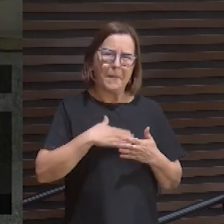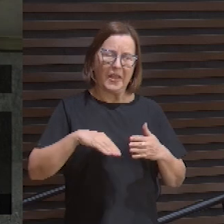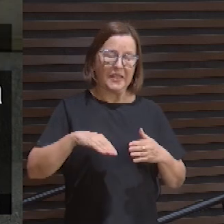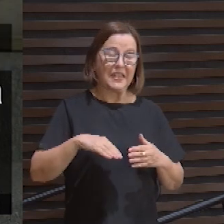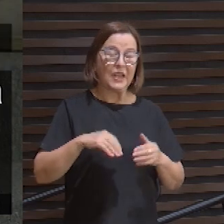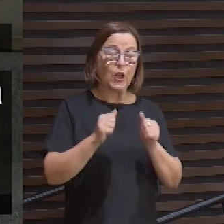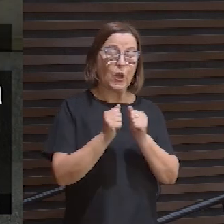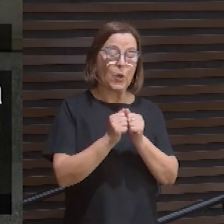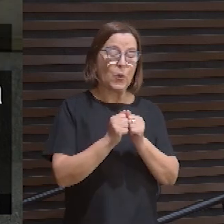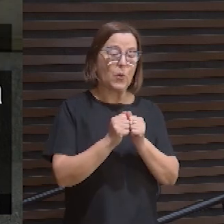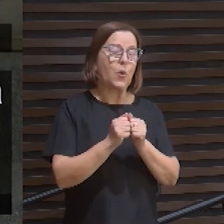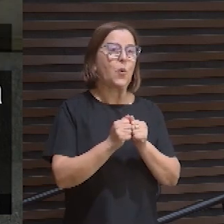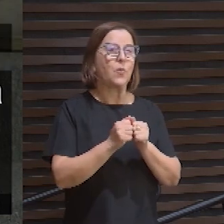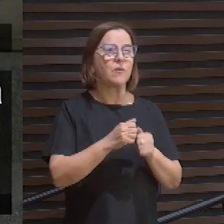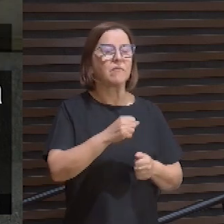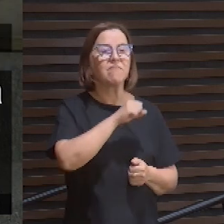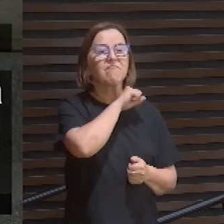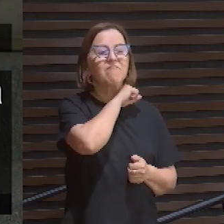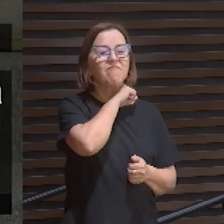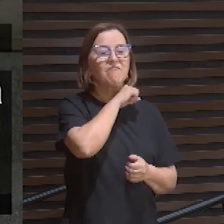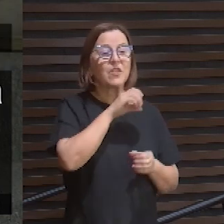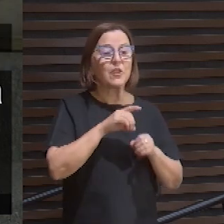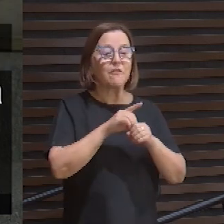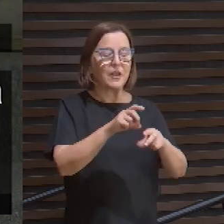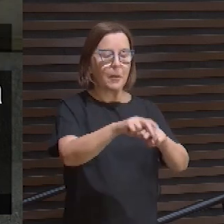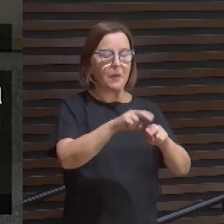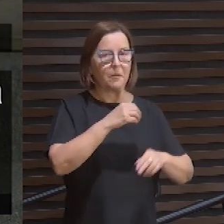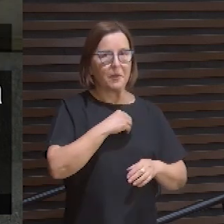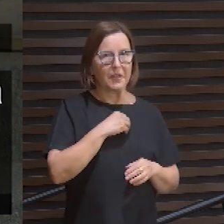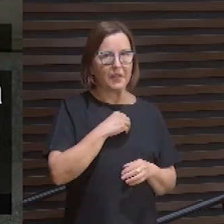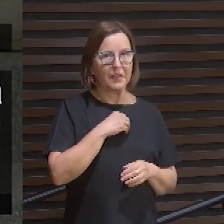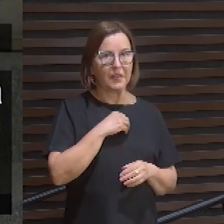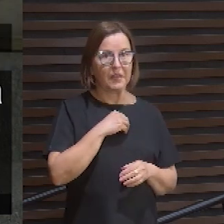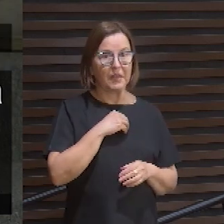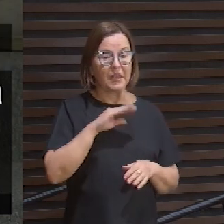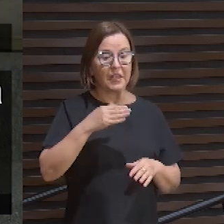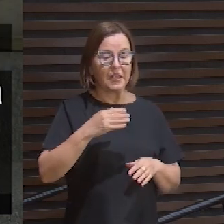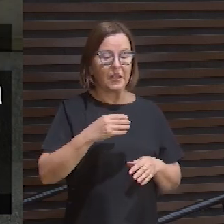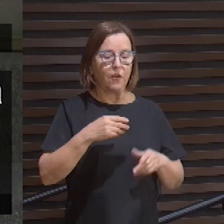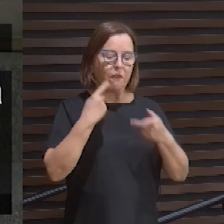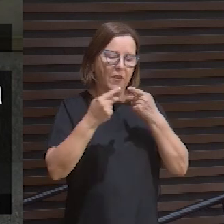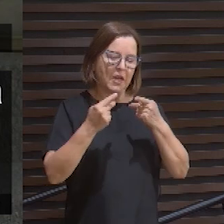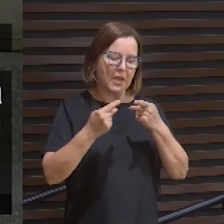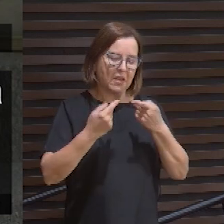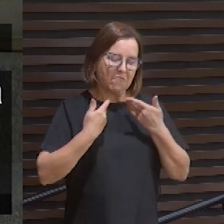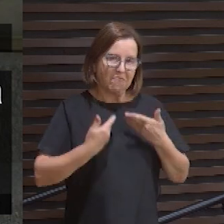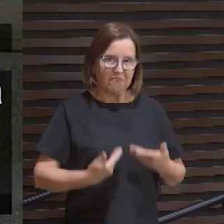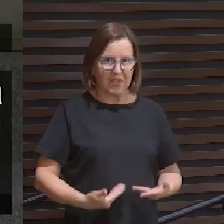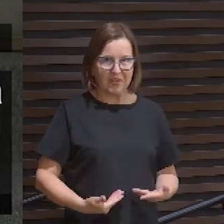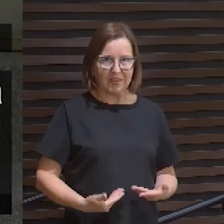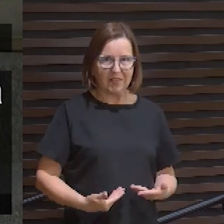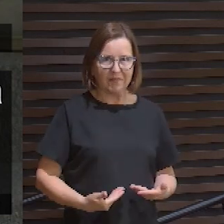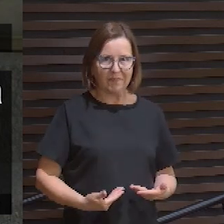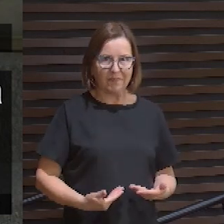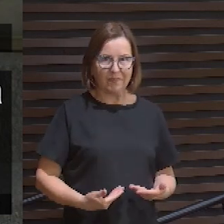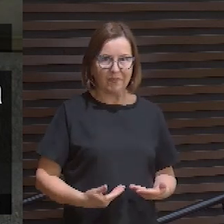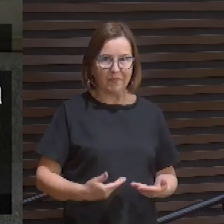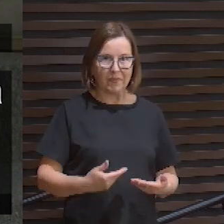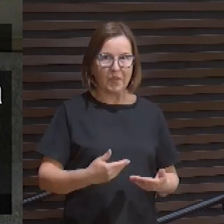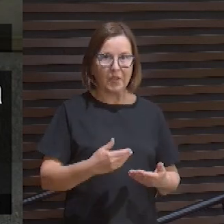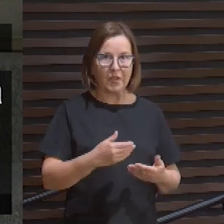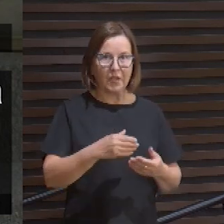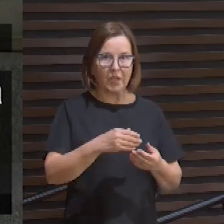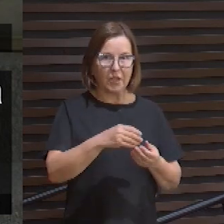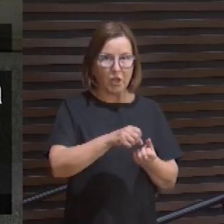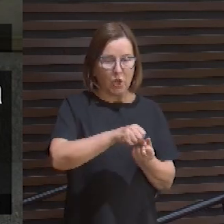pecado. Então eu disse: eis aqui estou, no rolo do livro está escrito a meu respeito,